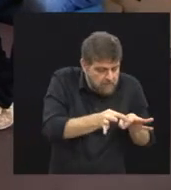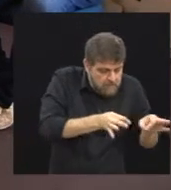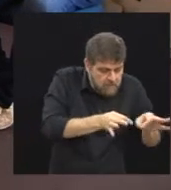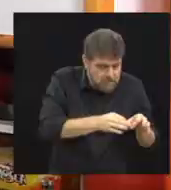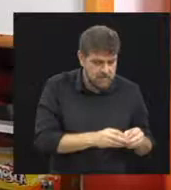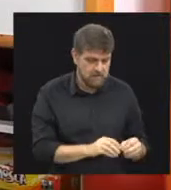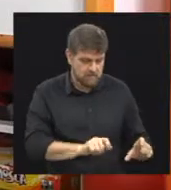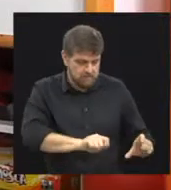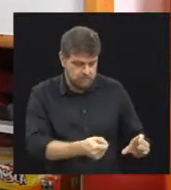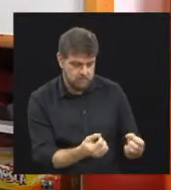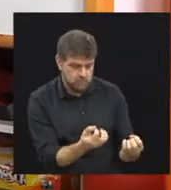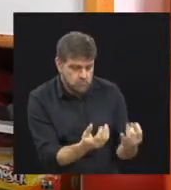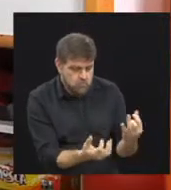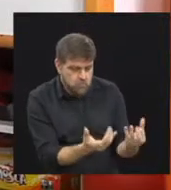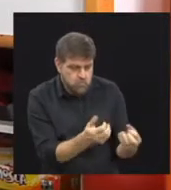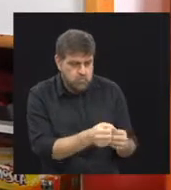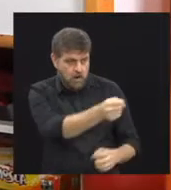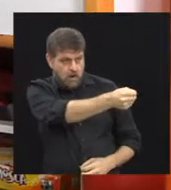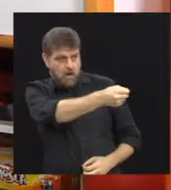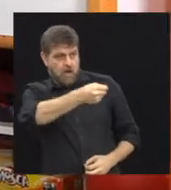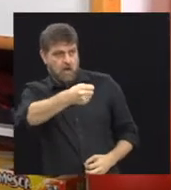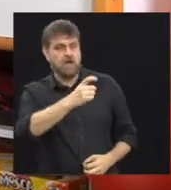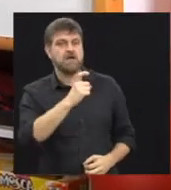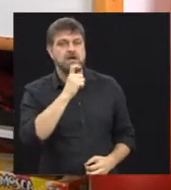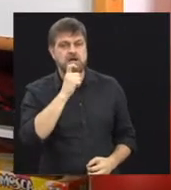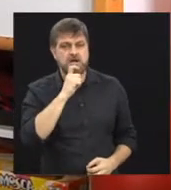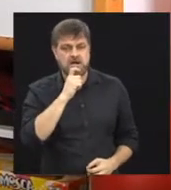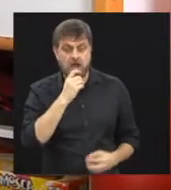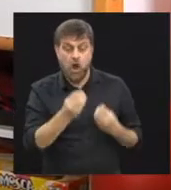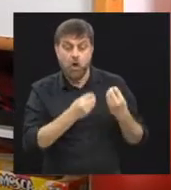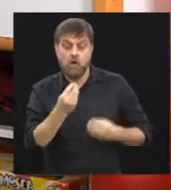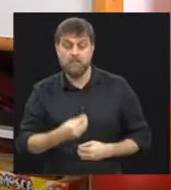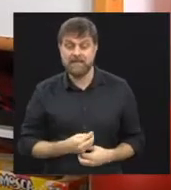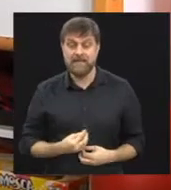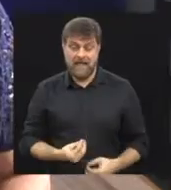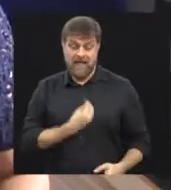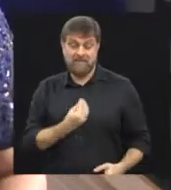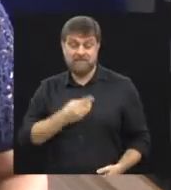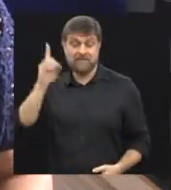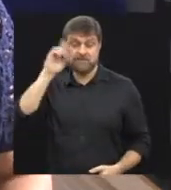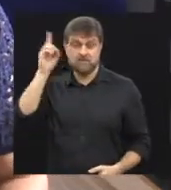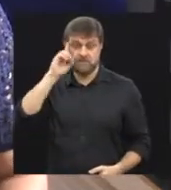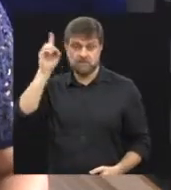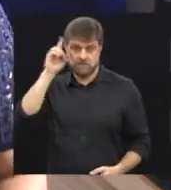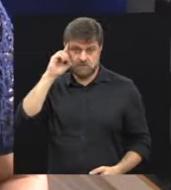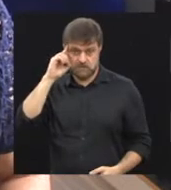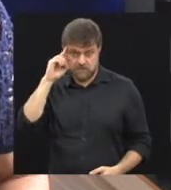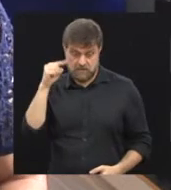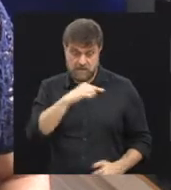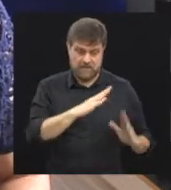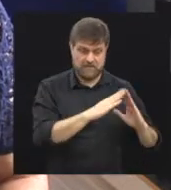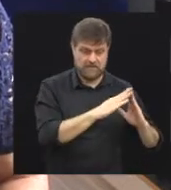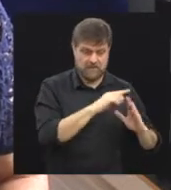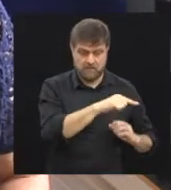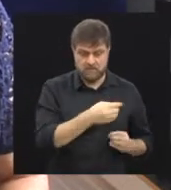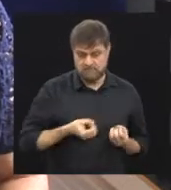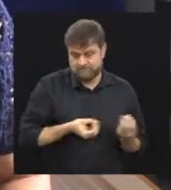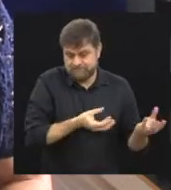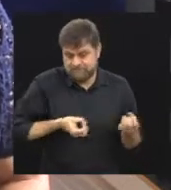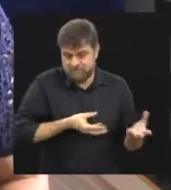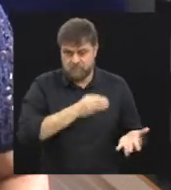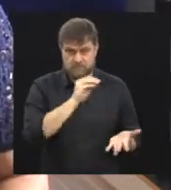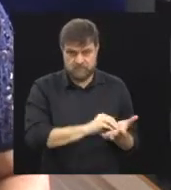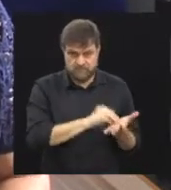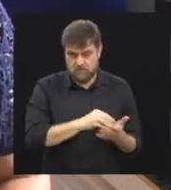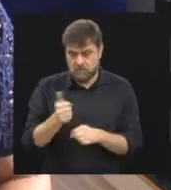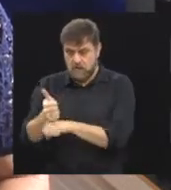no fogão, na geladeira. Então, é o dia a dia da criança em casa, porque às vezes eles não têm essa informação e os